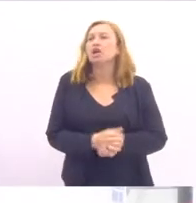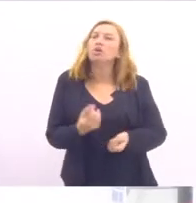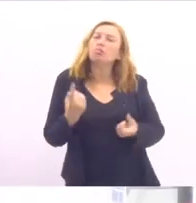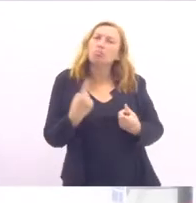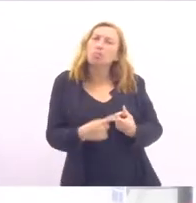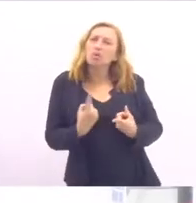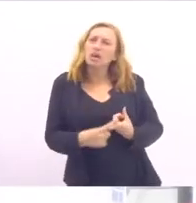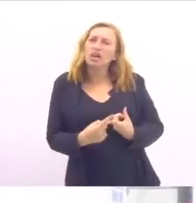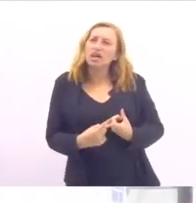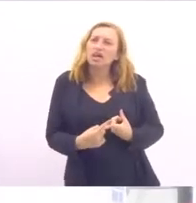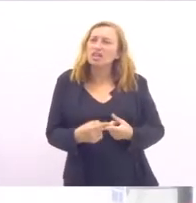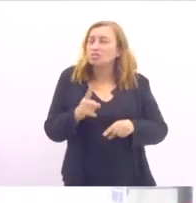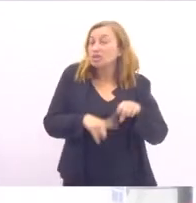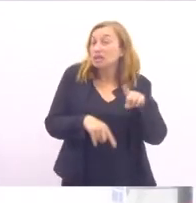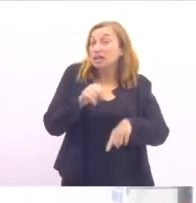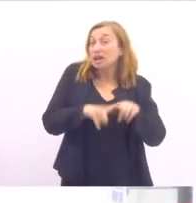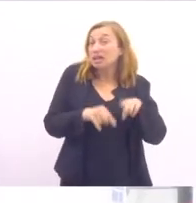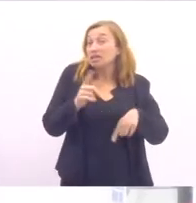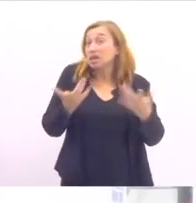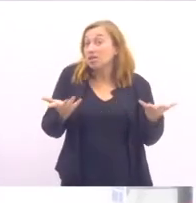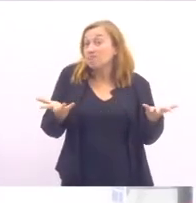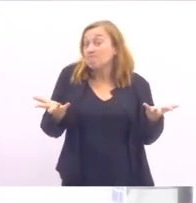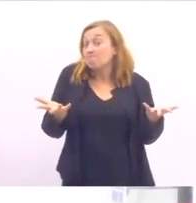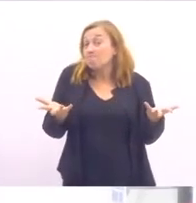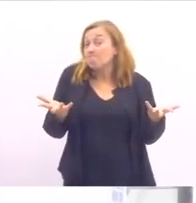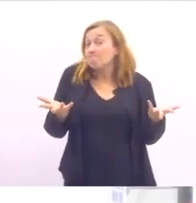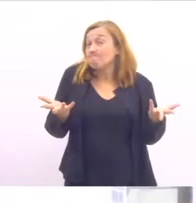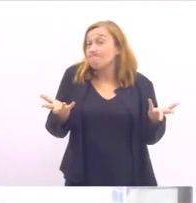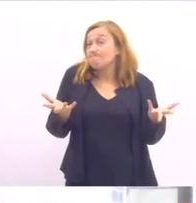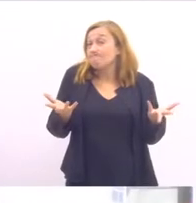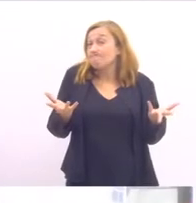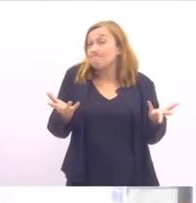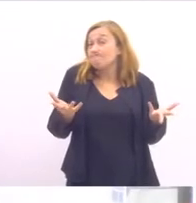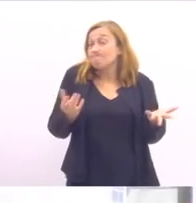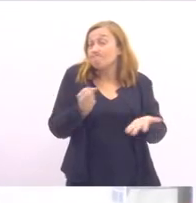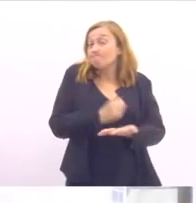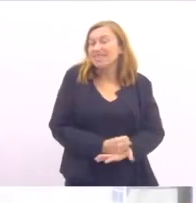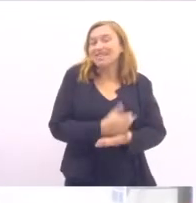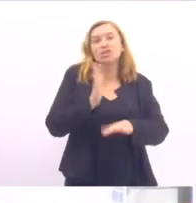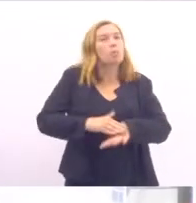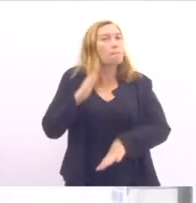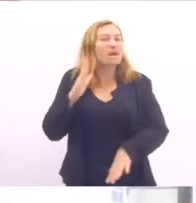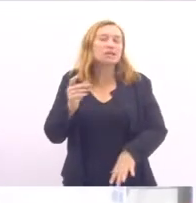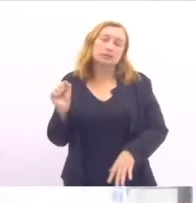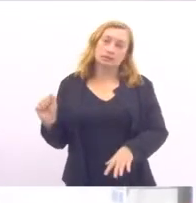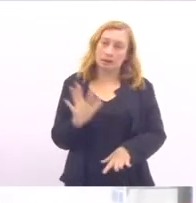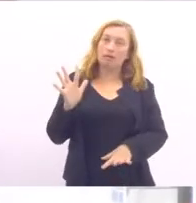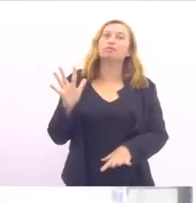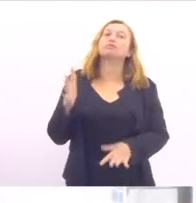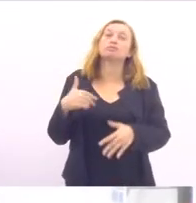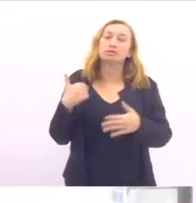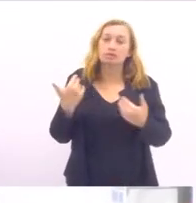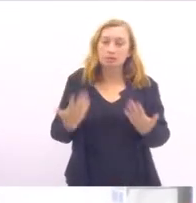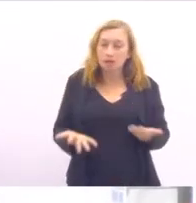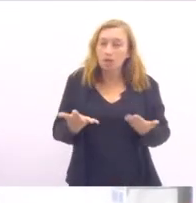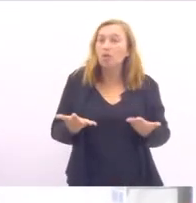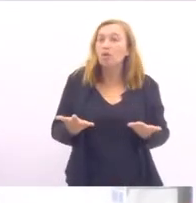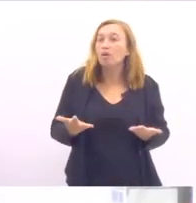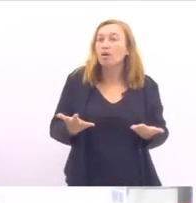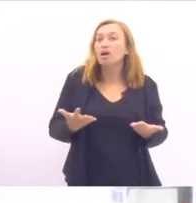são materiais... em suma, mais pesados, mais caros, então